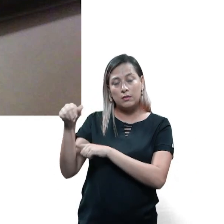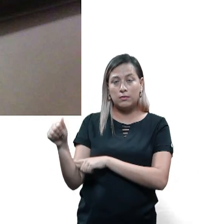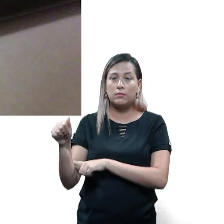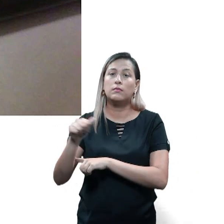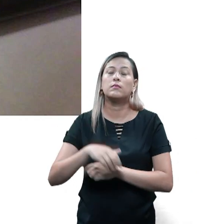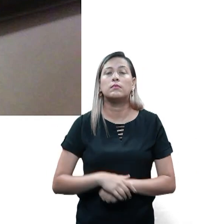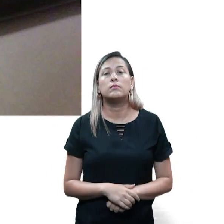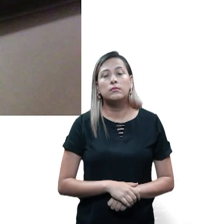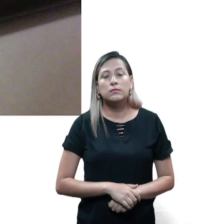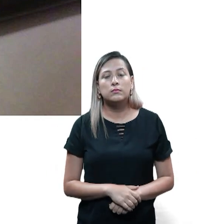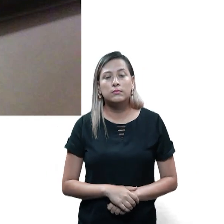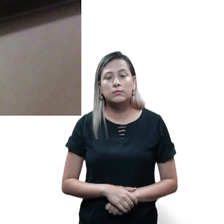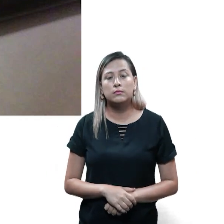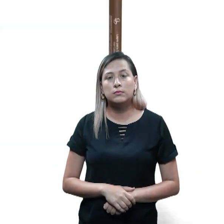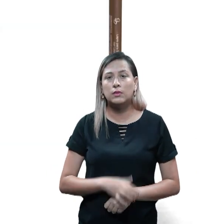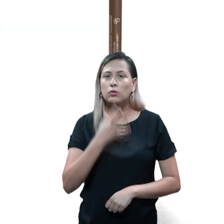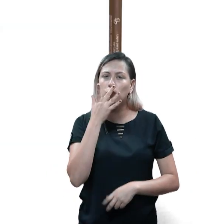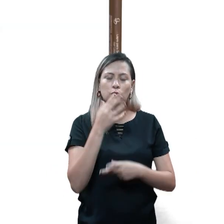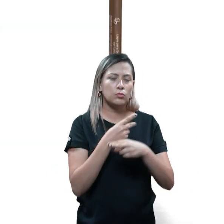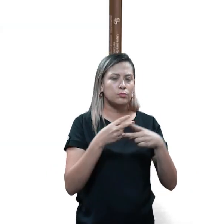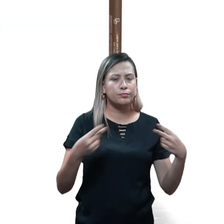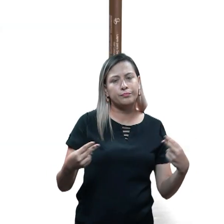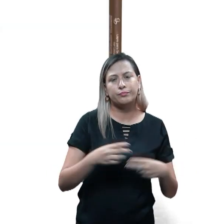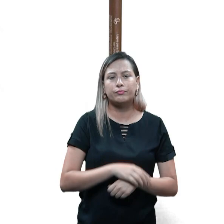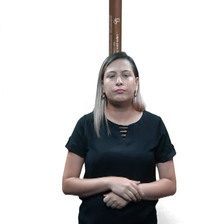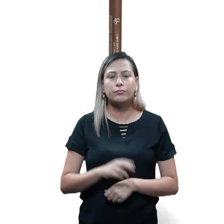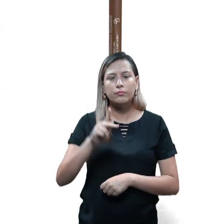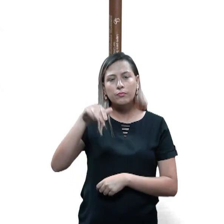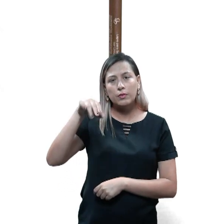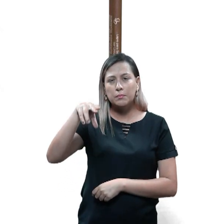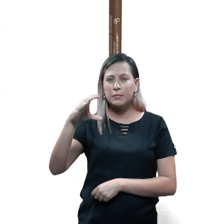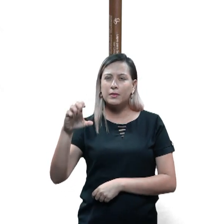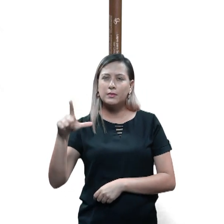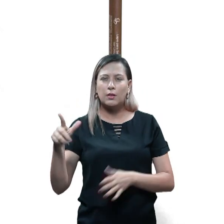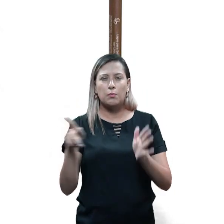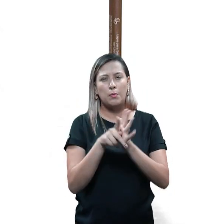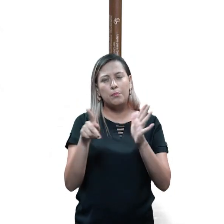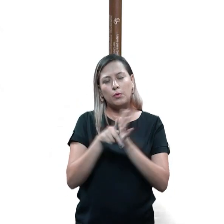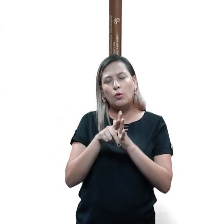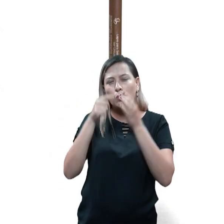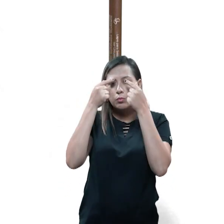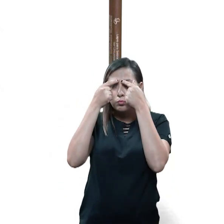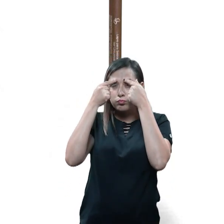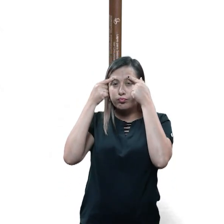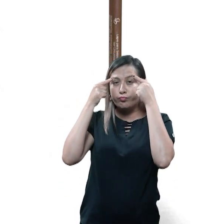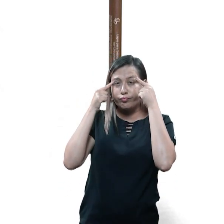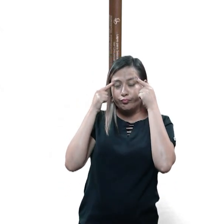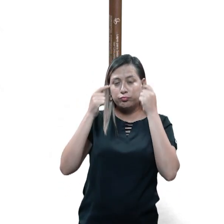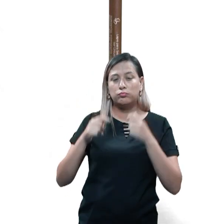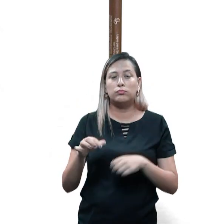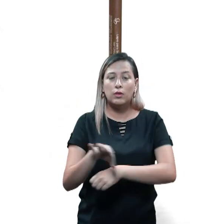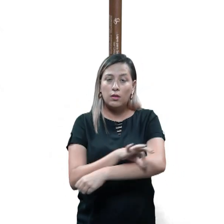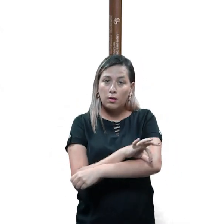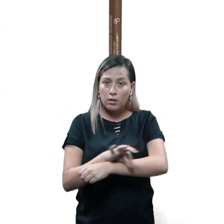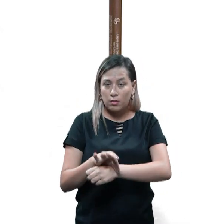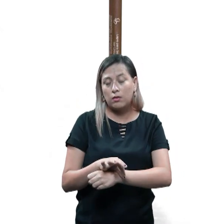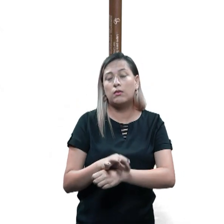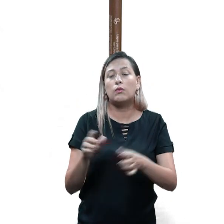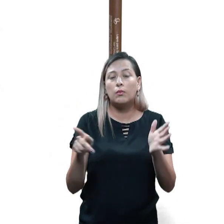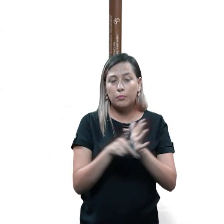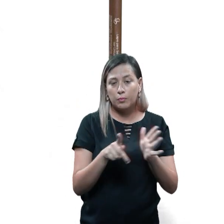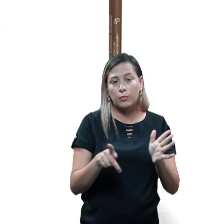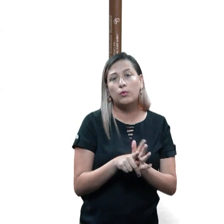cores variadas, pincel chanfrado, pincel para sombra, régua anatômica, lápis